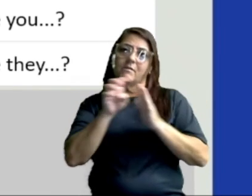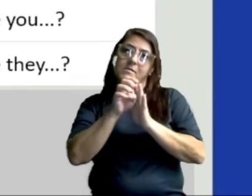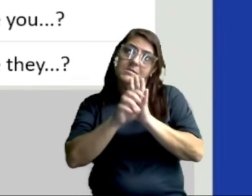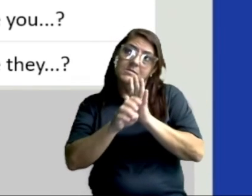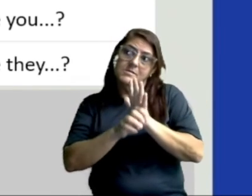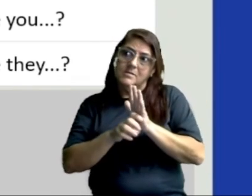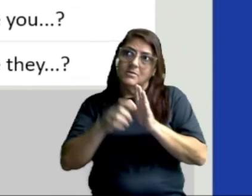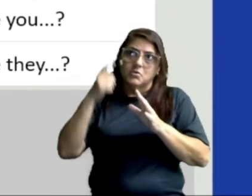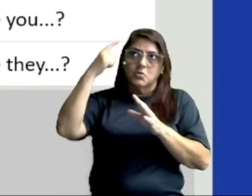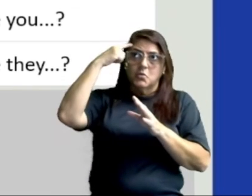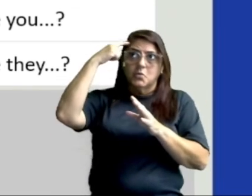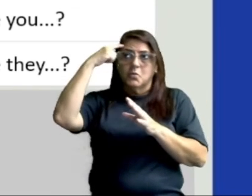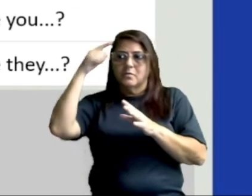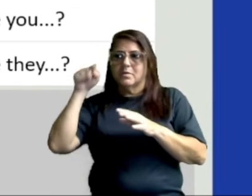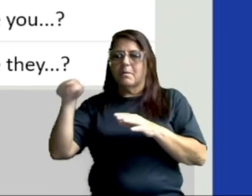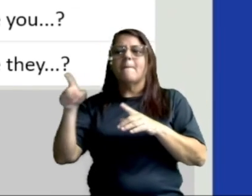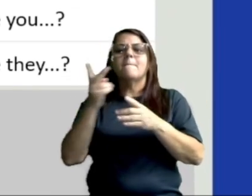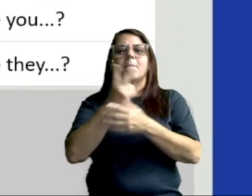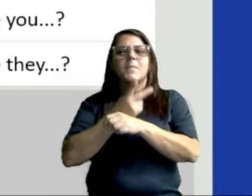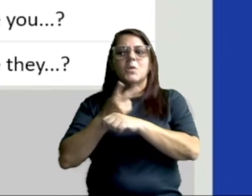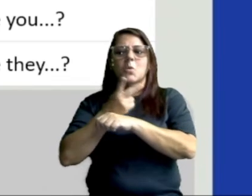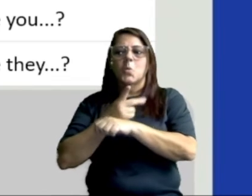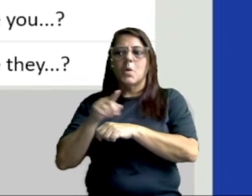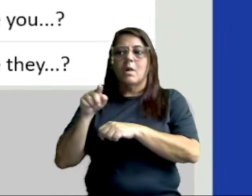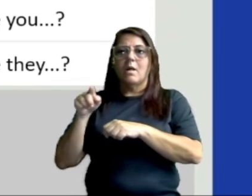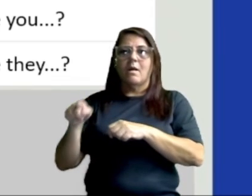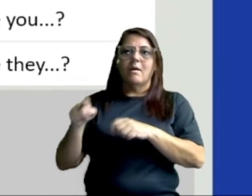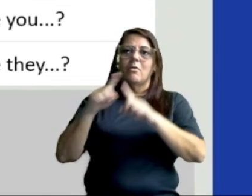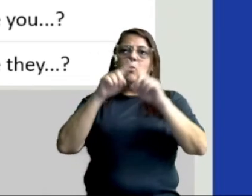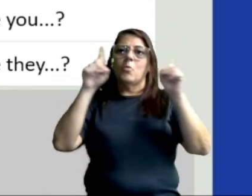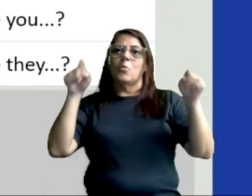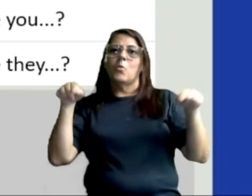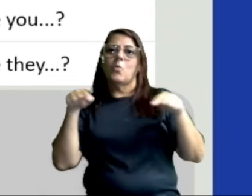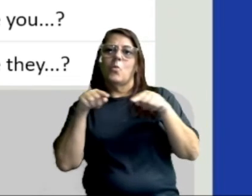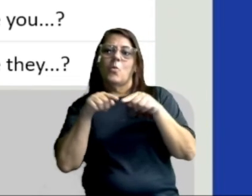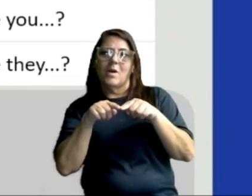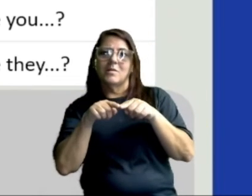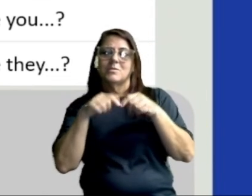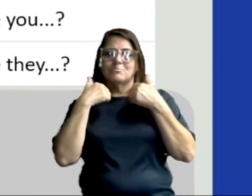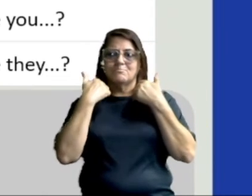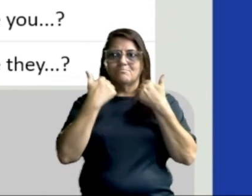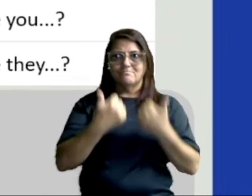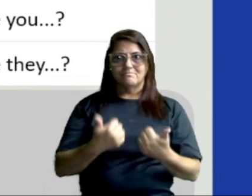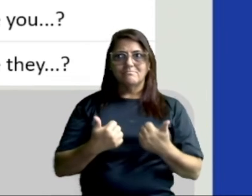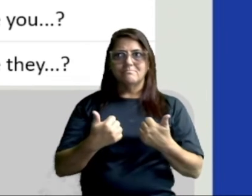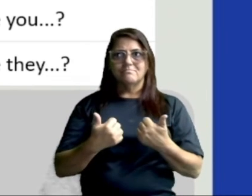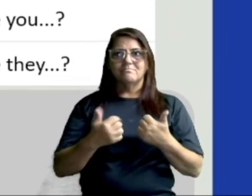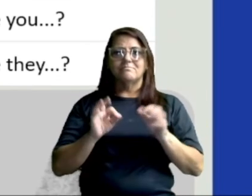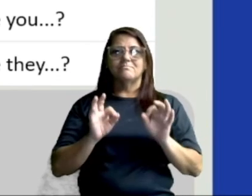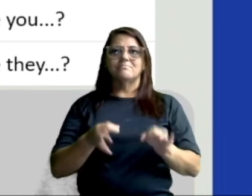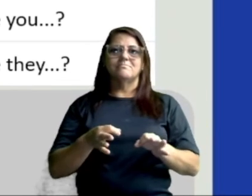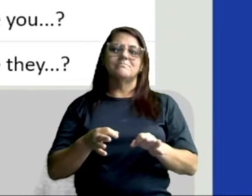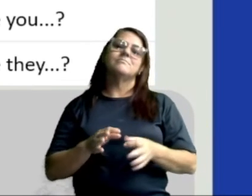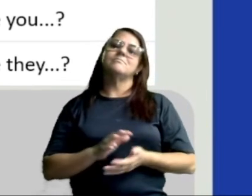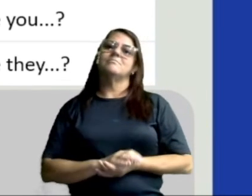ainda com dúvida ou você que precisa de uma orientação, principalmente neste momento,